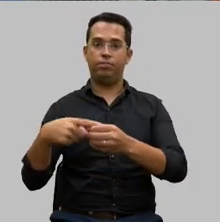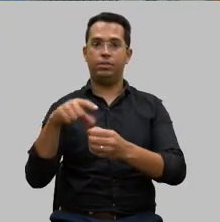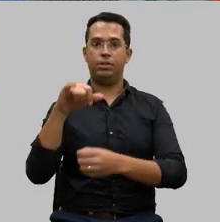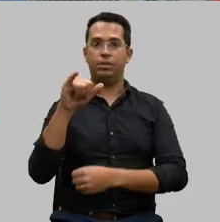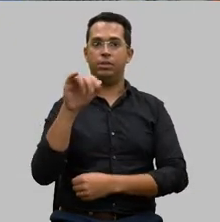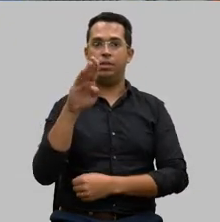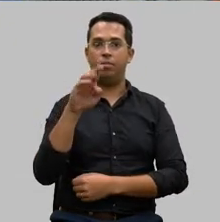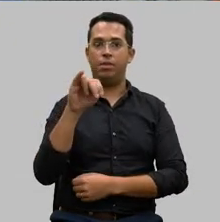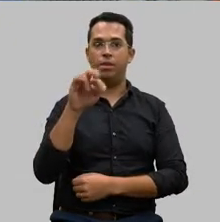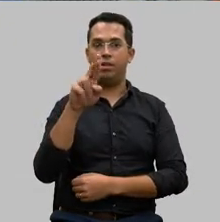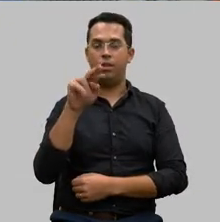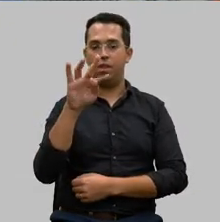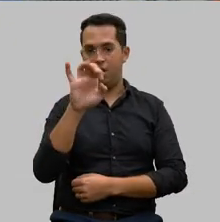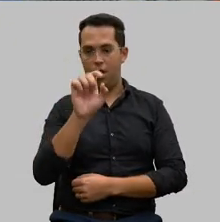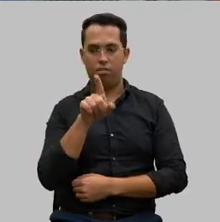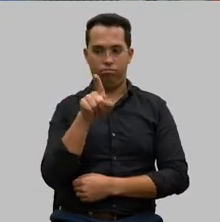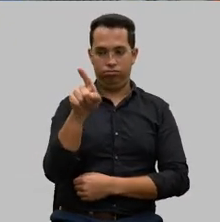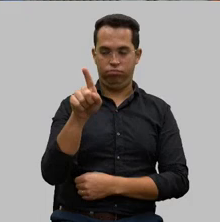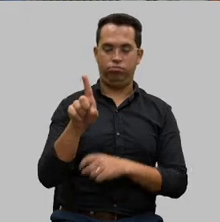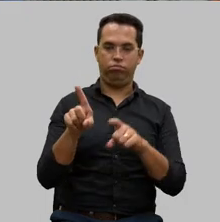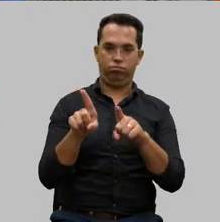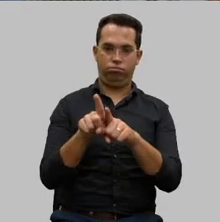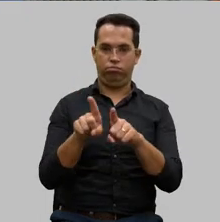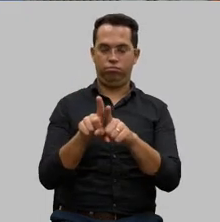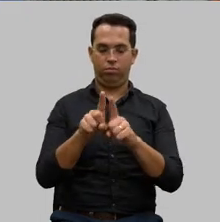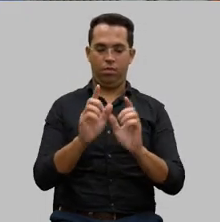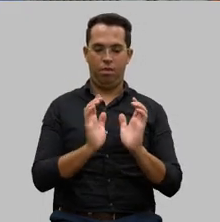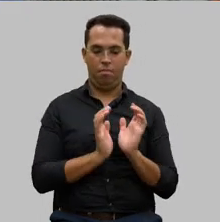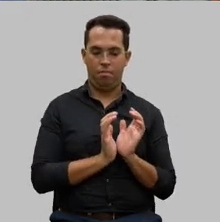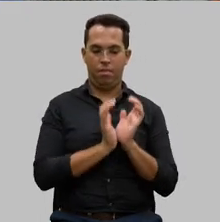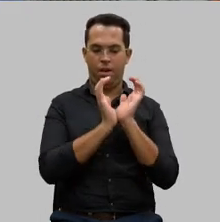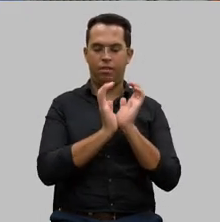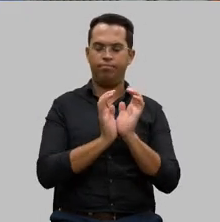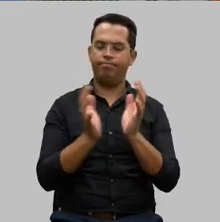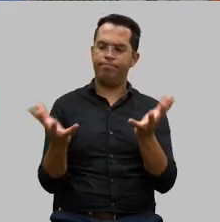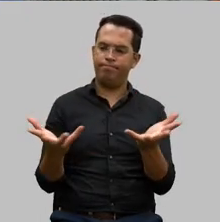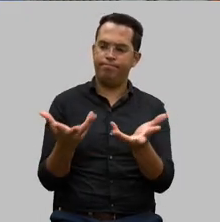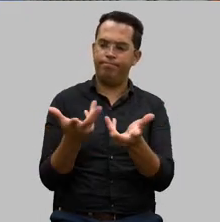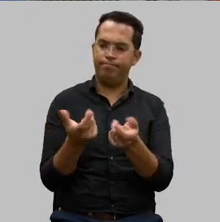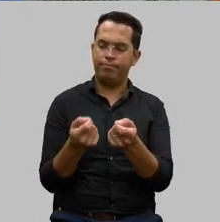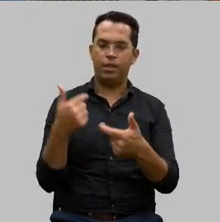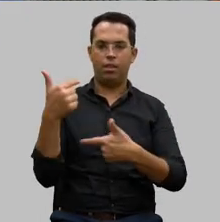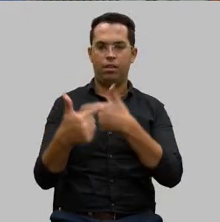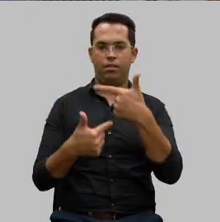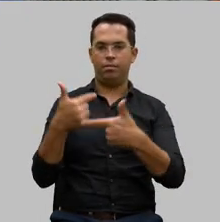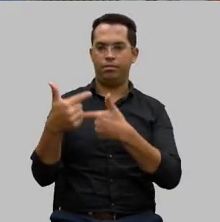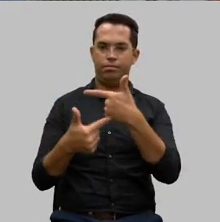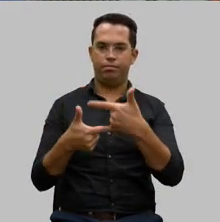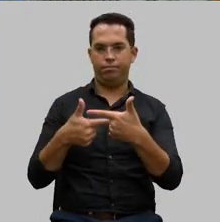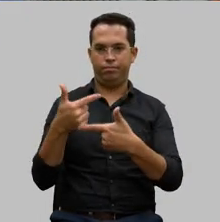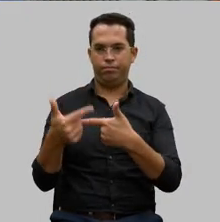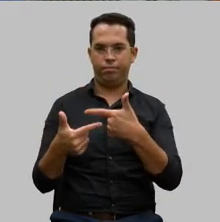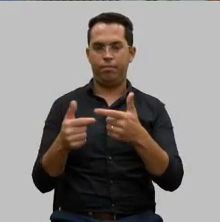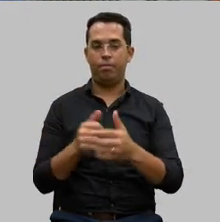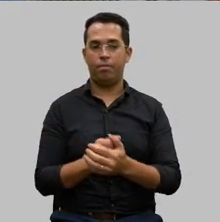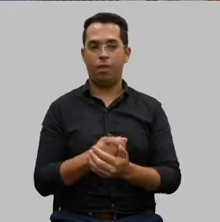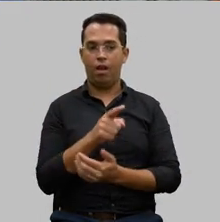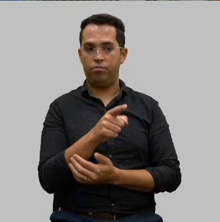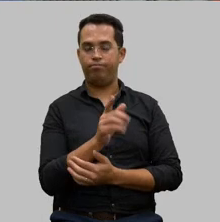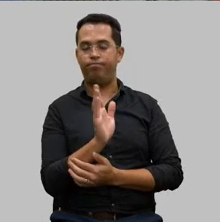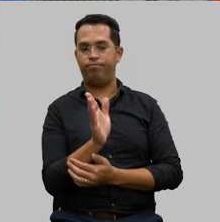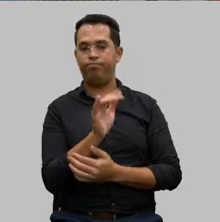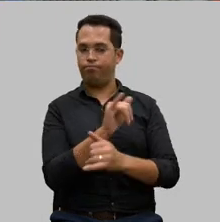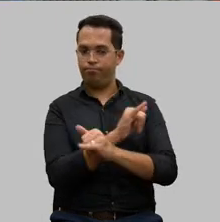pai que faz um excelente trabalho e como ela bem frisou aqui a